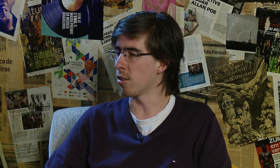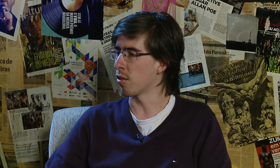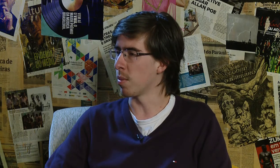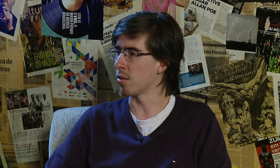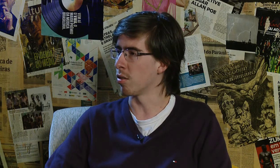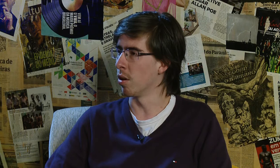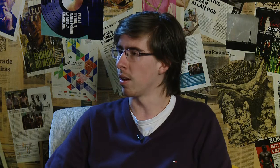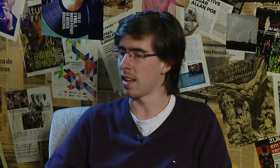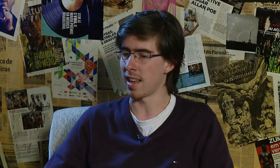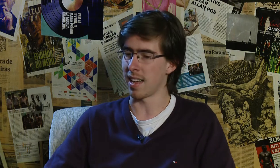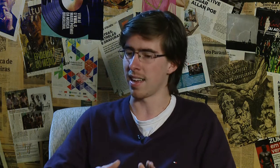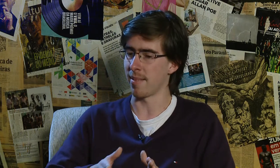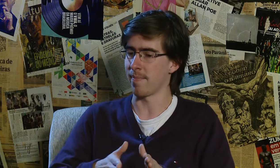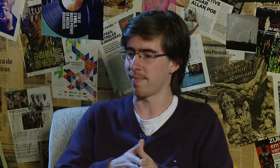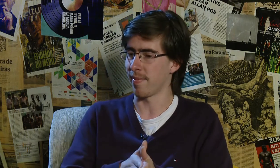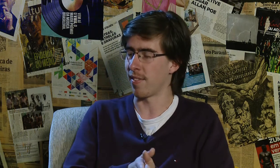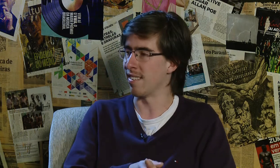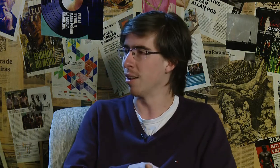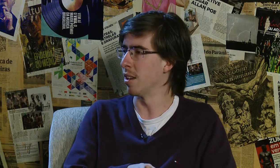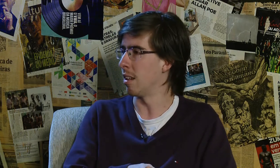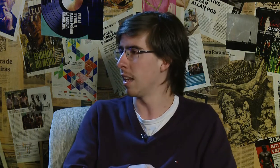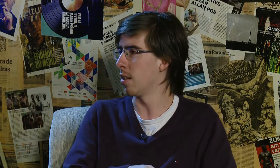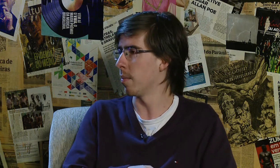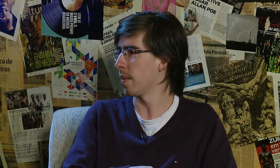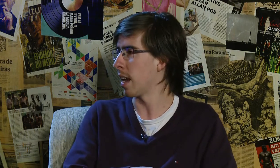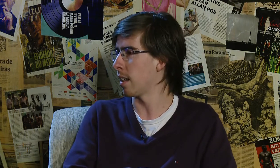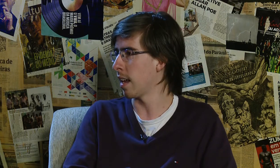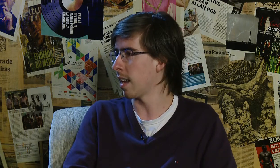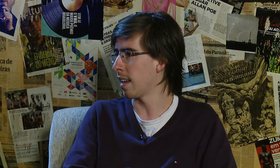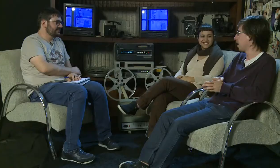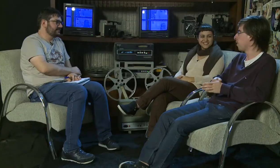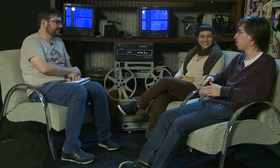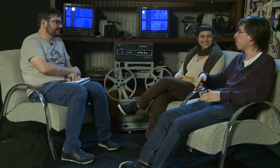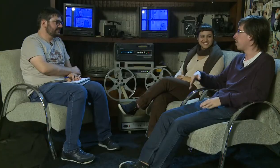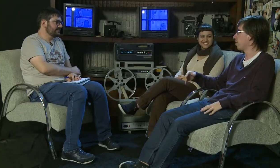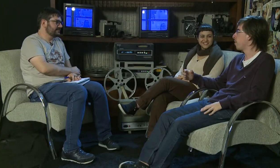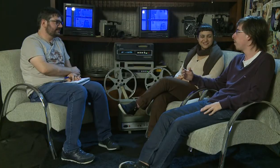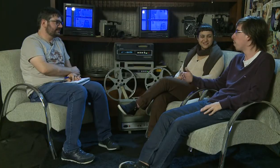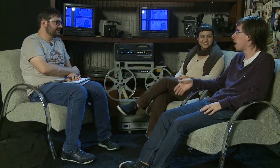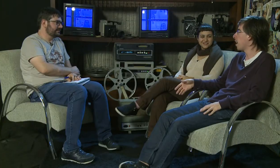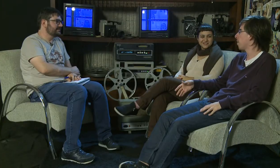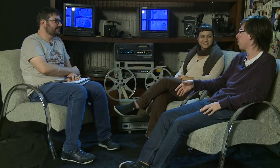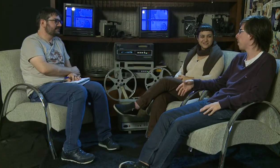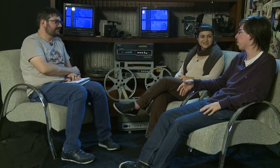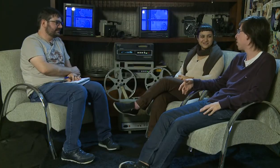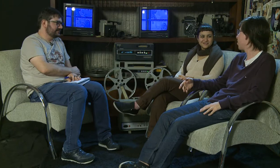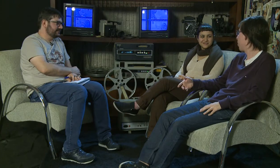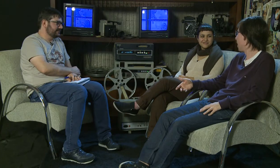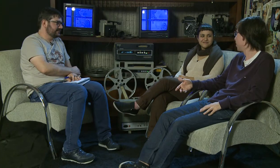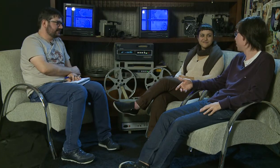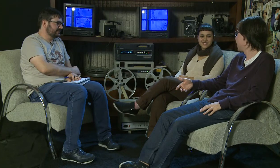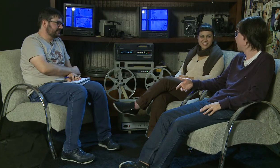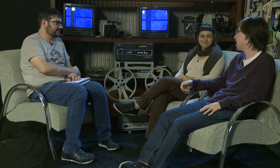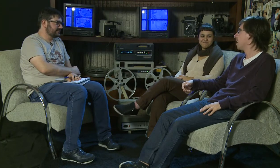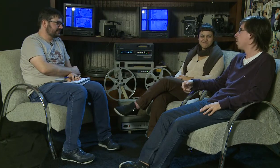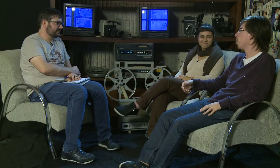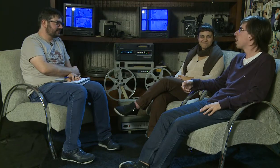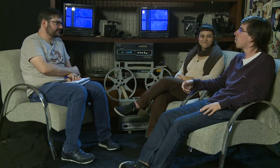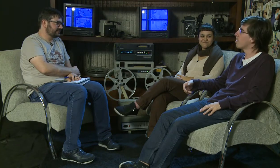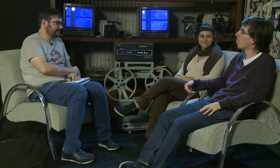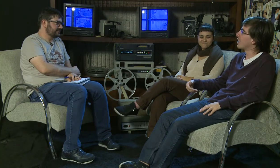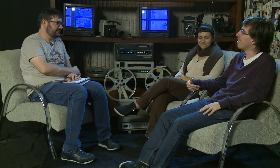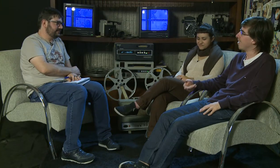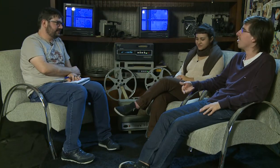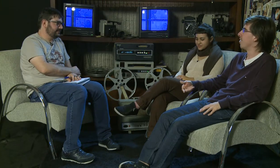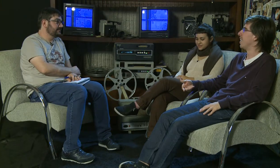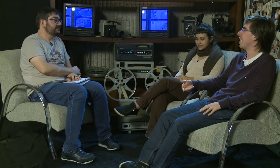desde quando a gente começou a... fazer o roteiro até efetivamente filmar, passou mais de 1 ano. Sim. Muita